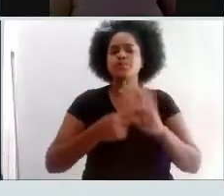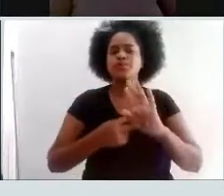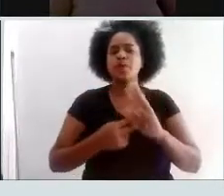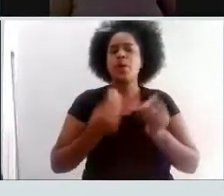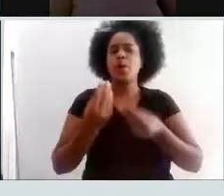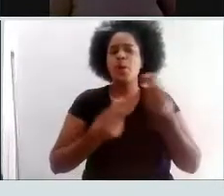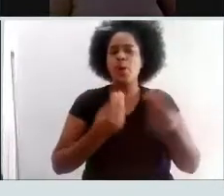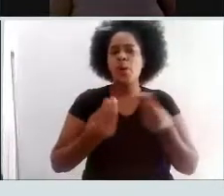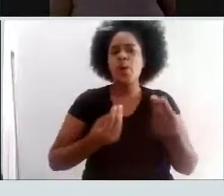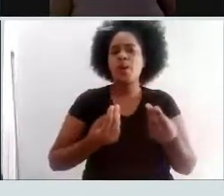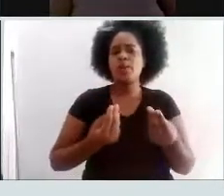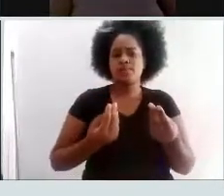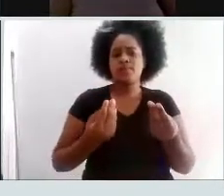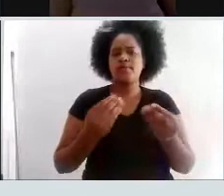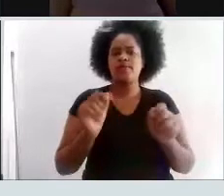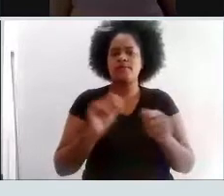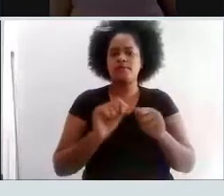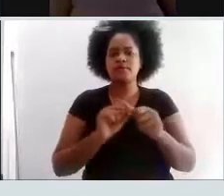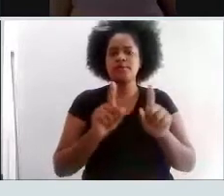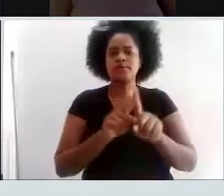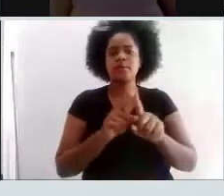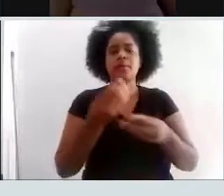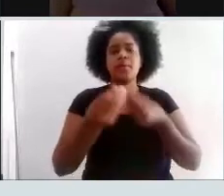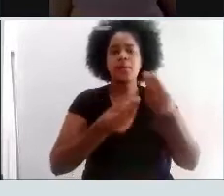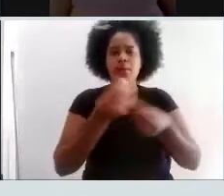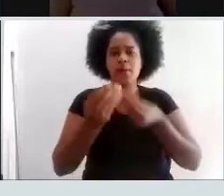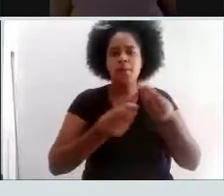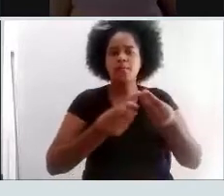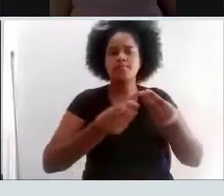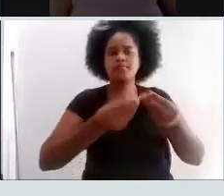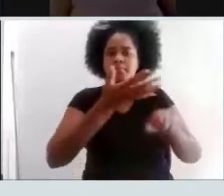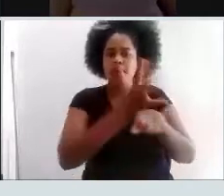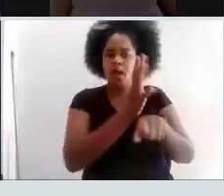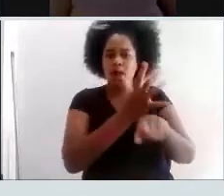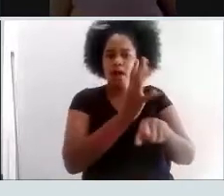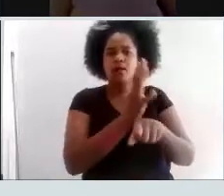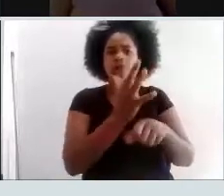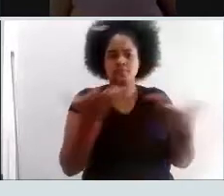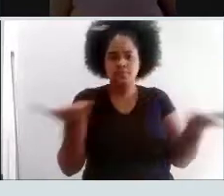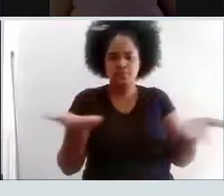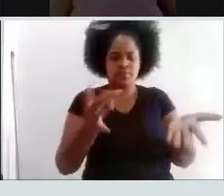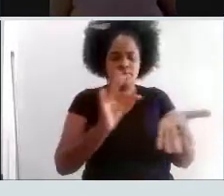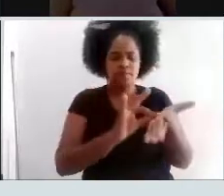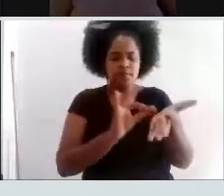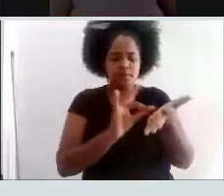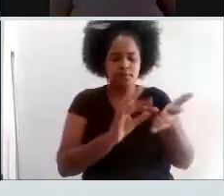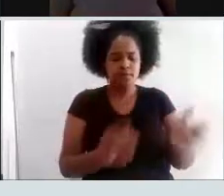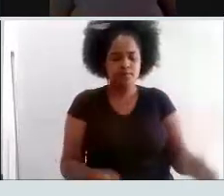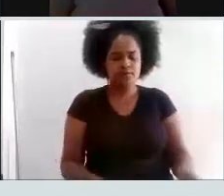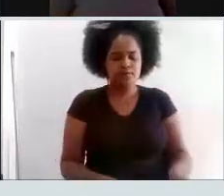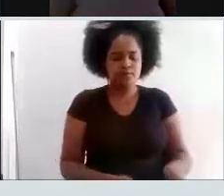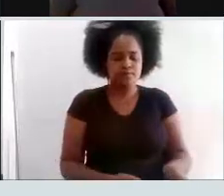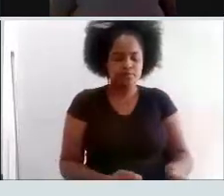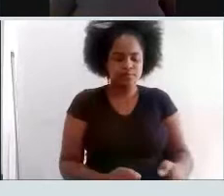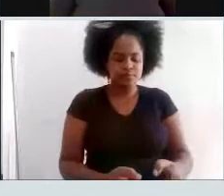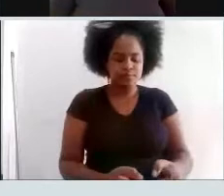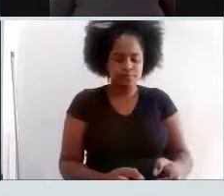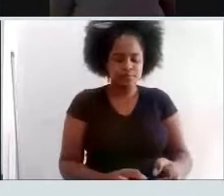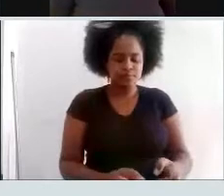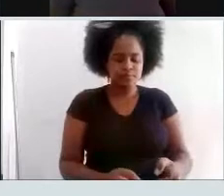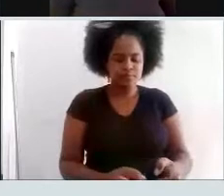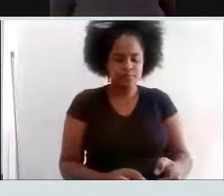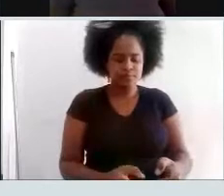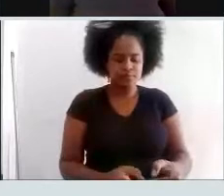como realmente funciona qual é o tipo textual que a redação do Enem solicita, porque não é só chegar